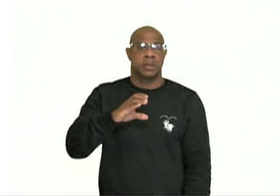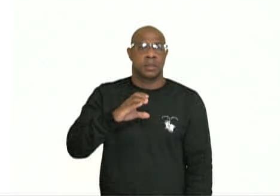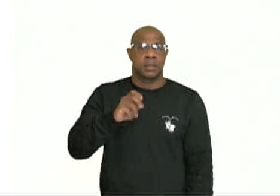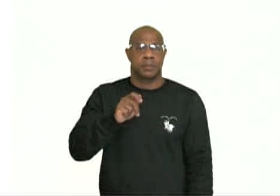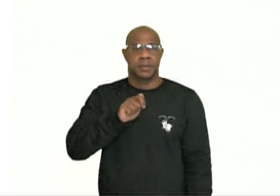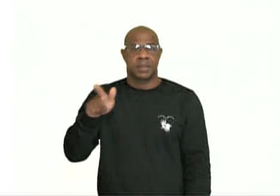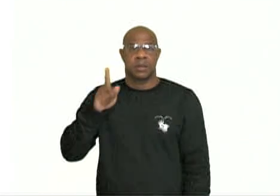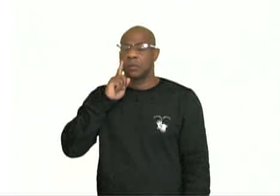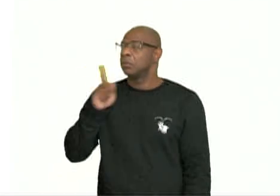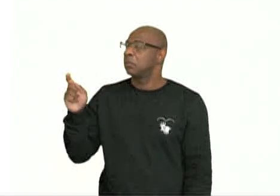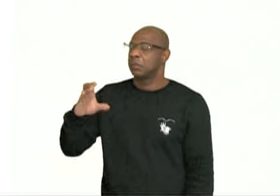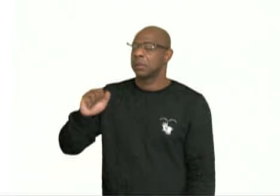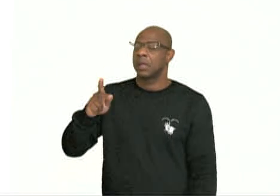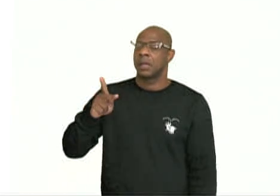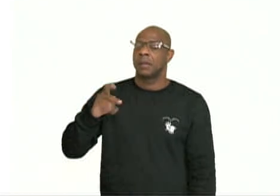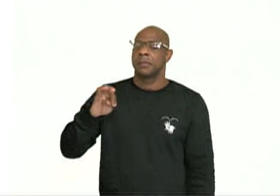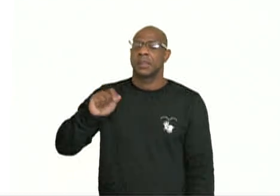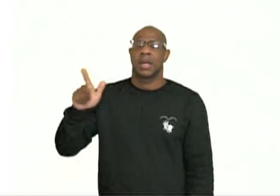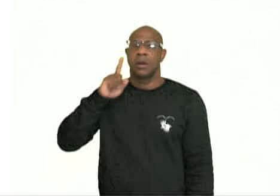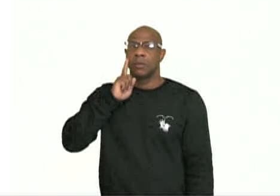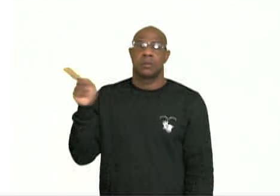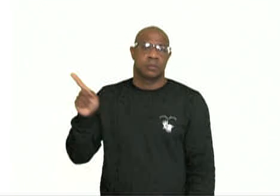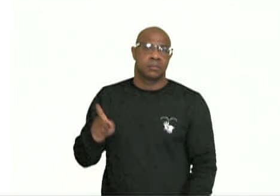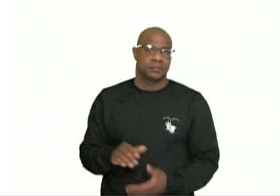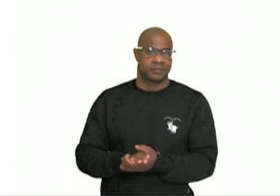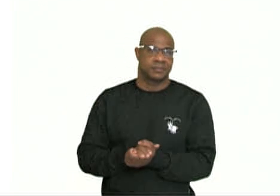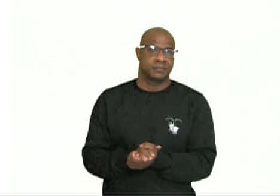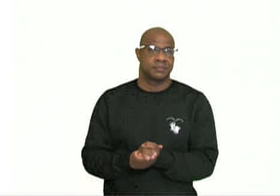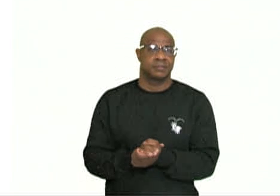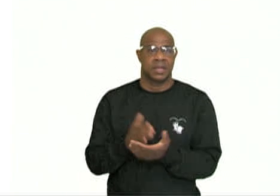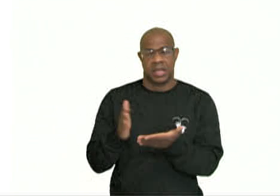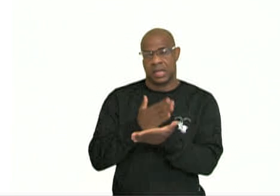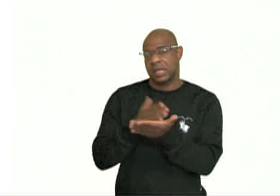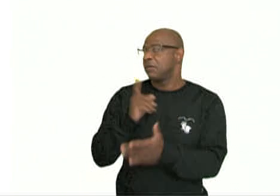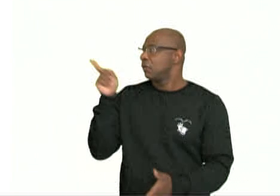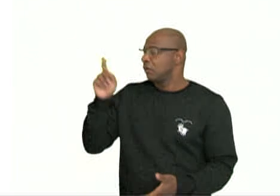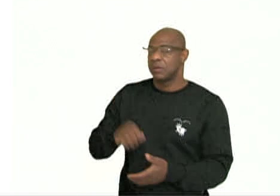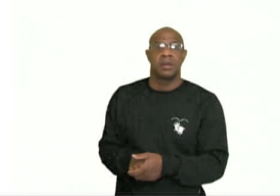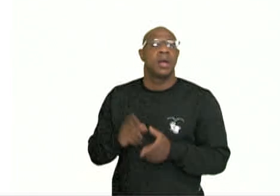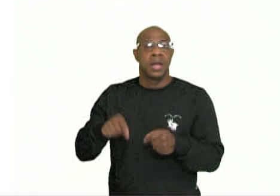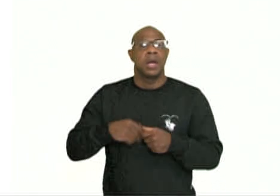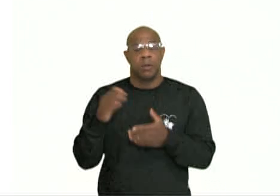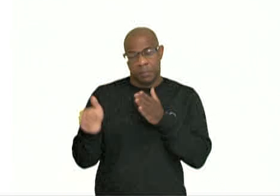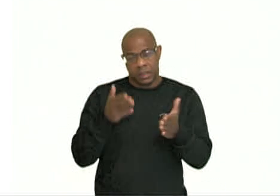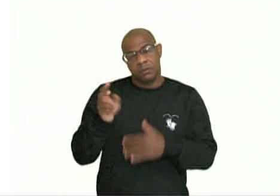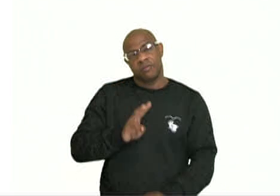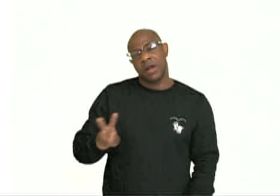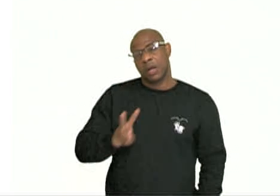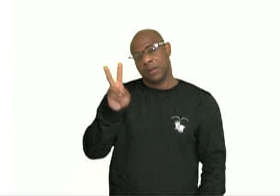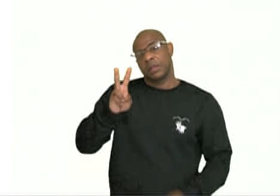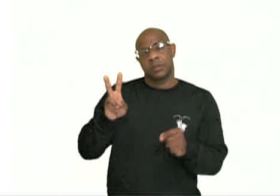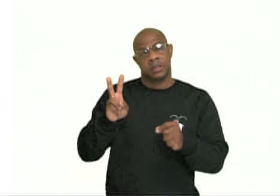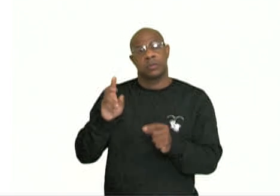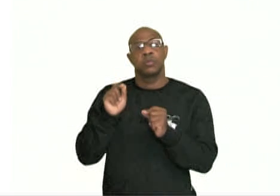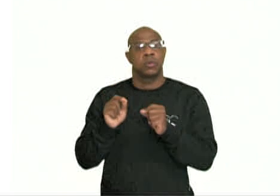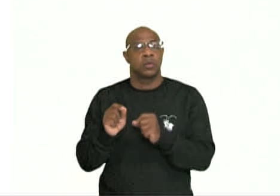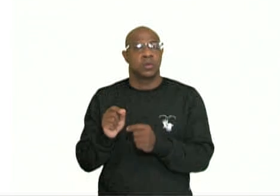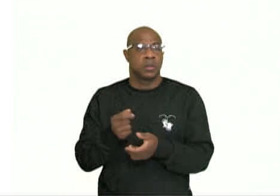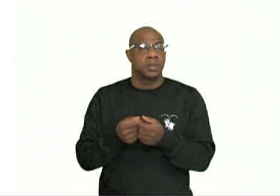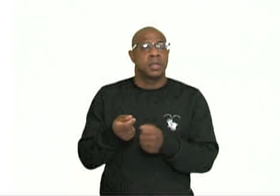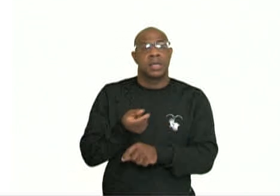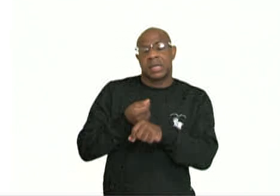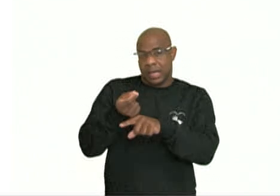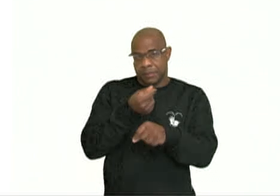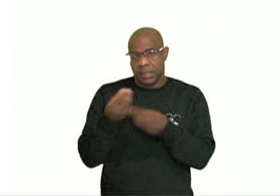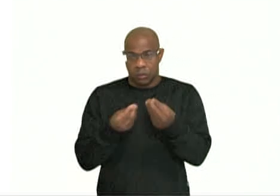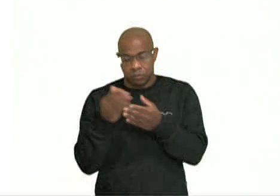estamos vendo aqui a imagem da capinha dele, Marx expõe a lógica do processo de valorização do capital, isso é, como o capital